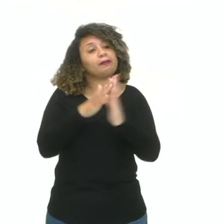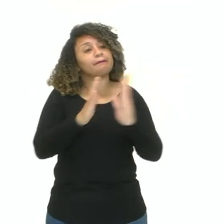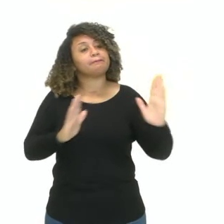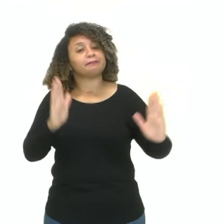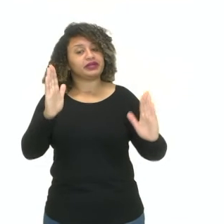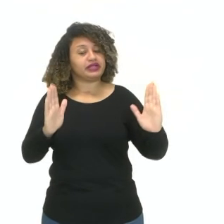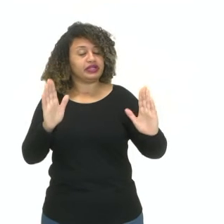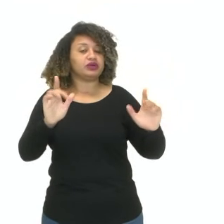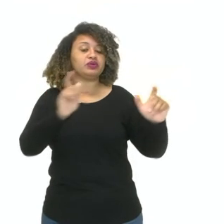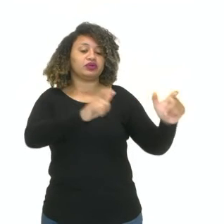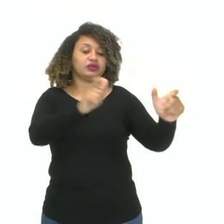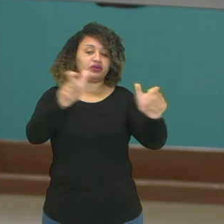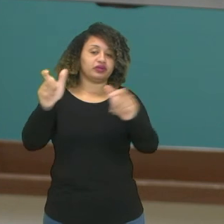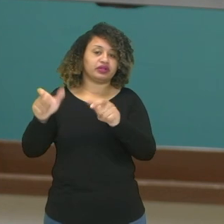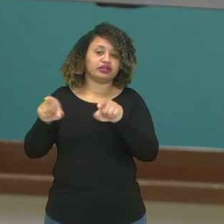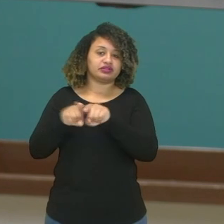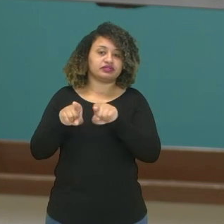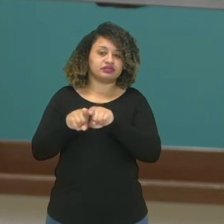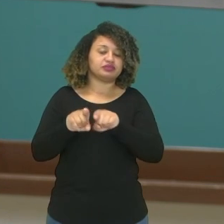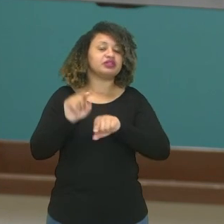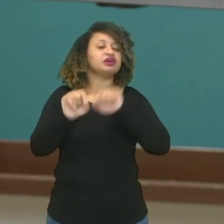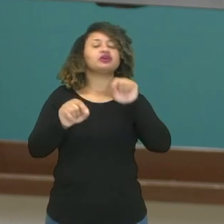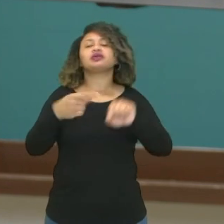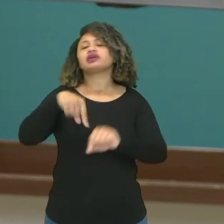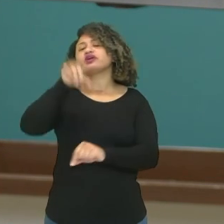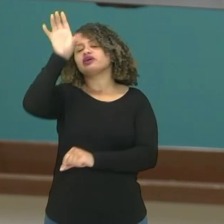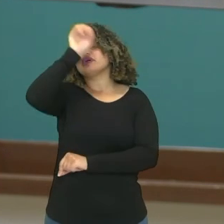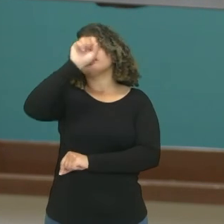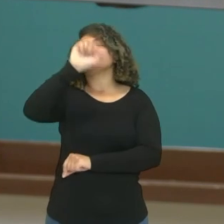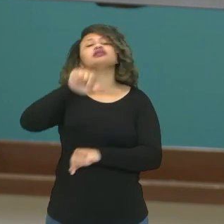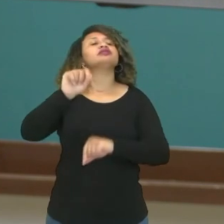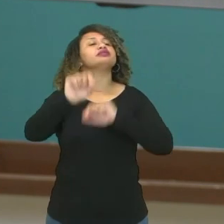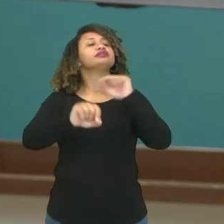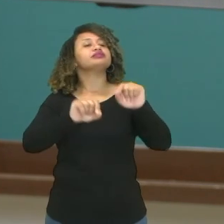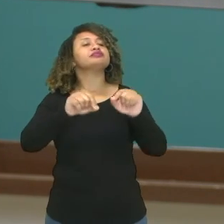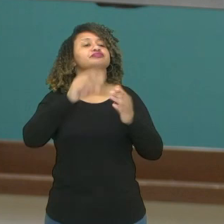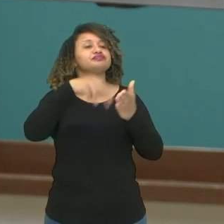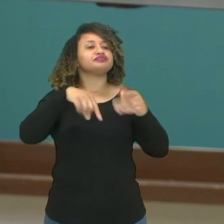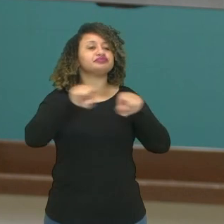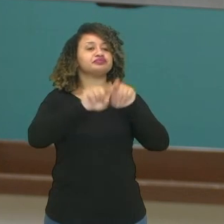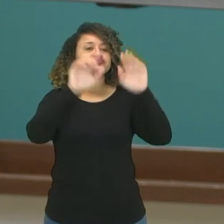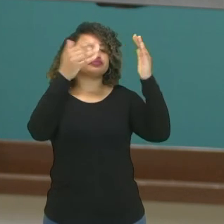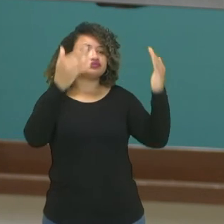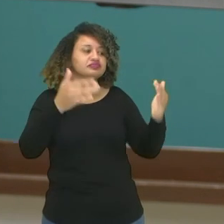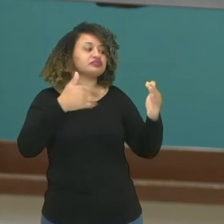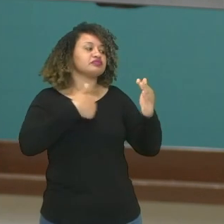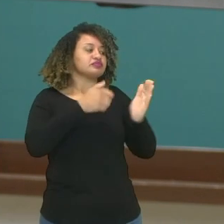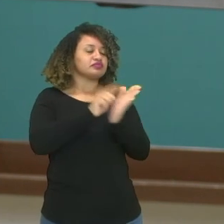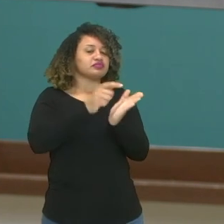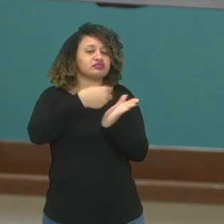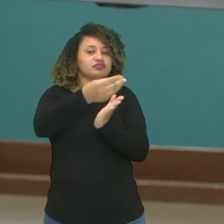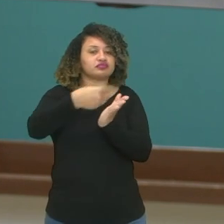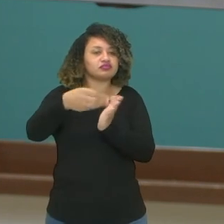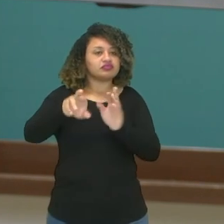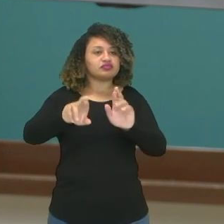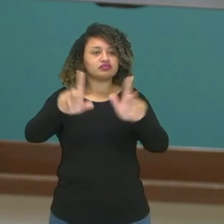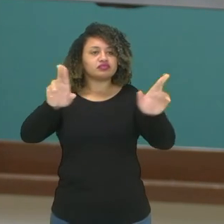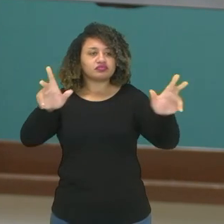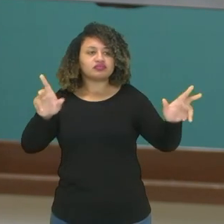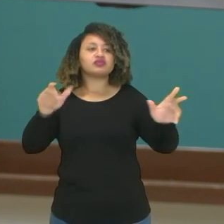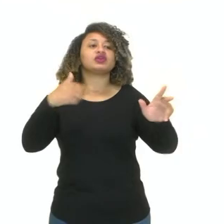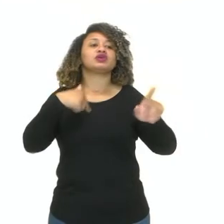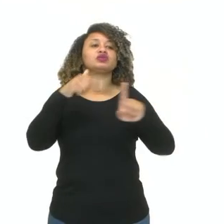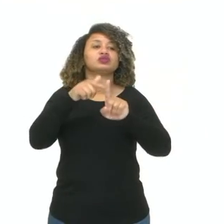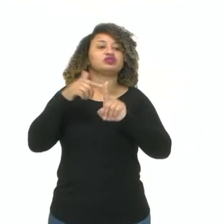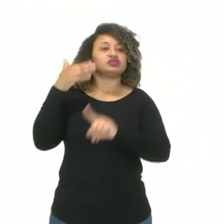e locais. O que aprendemos? Lemos e analisamos panfletos diferenciando o discurso